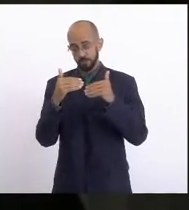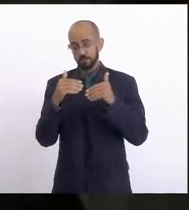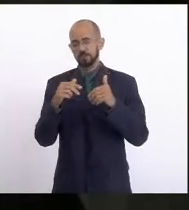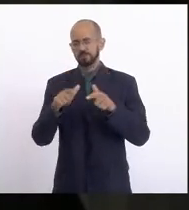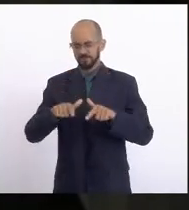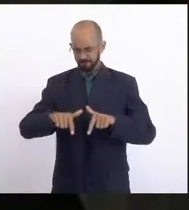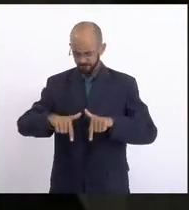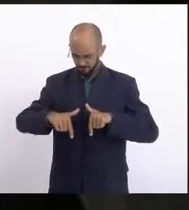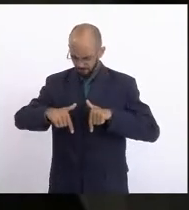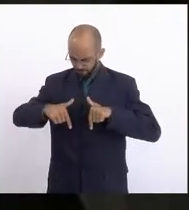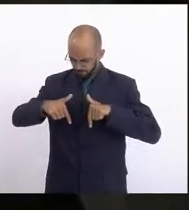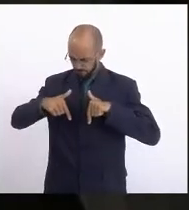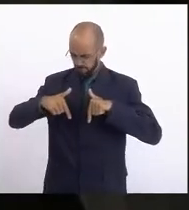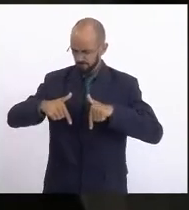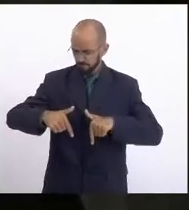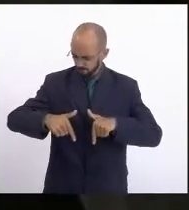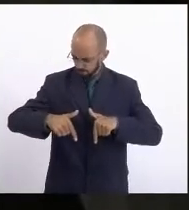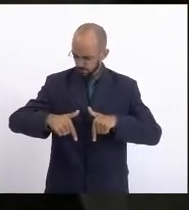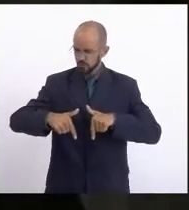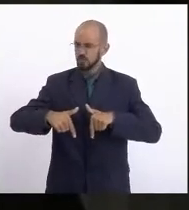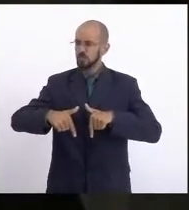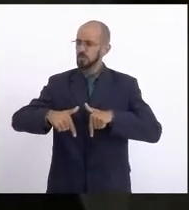esforços para tal